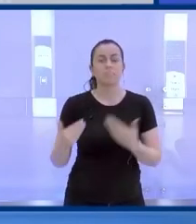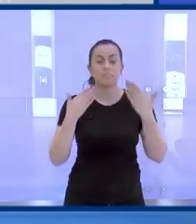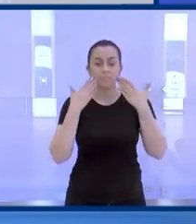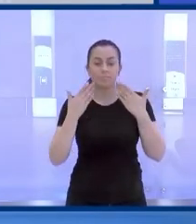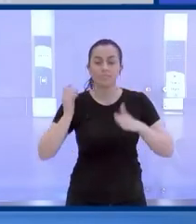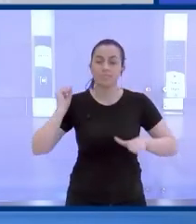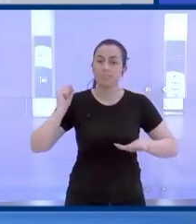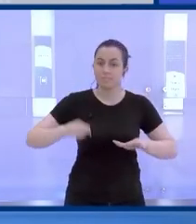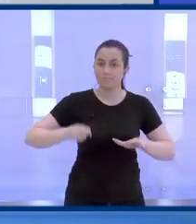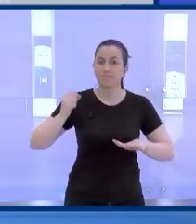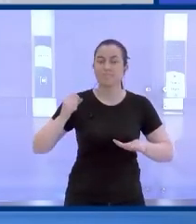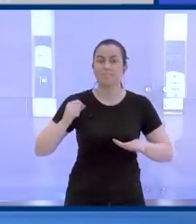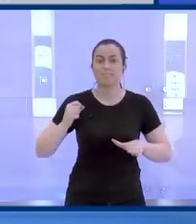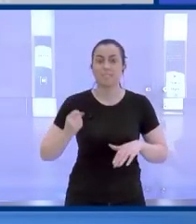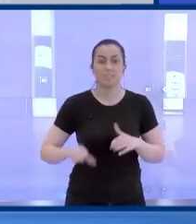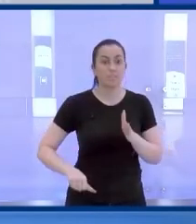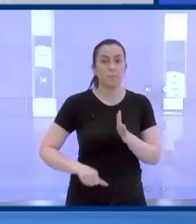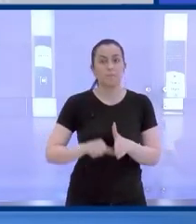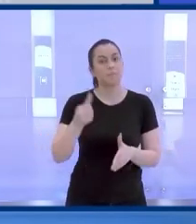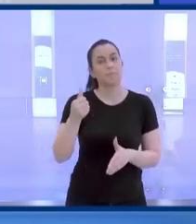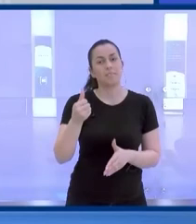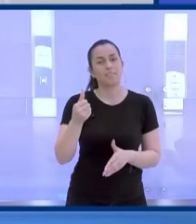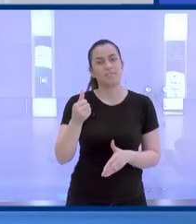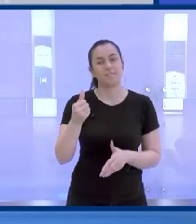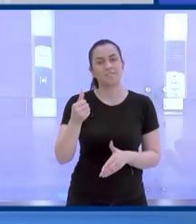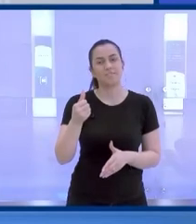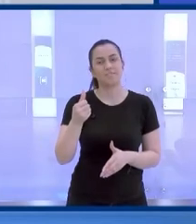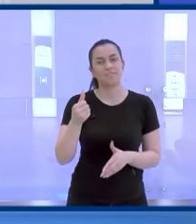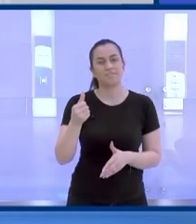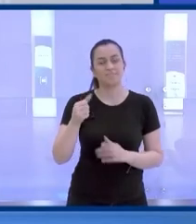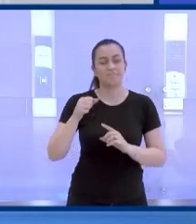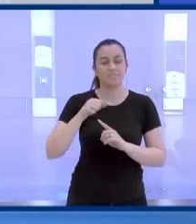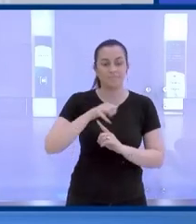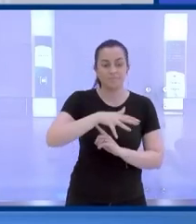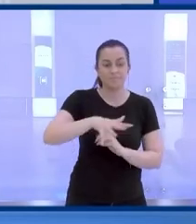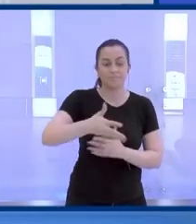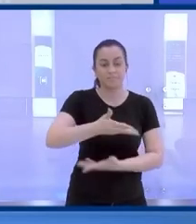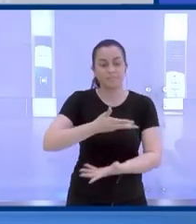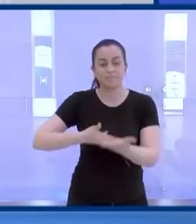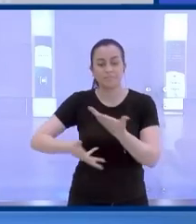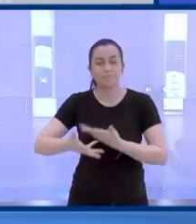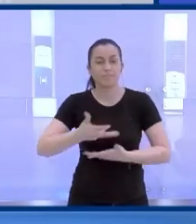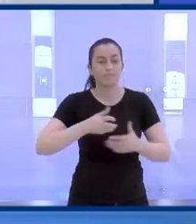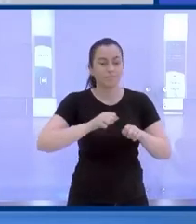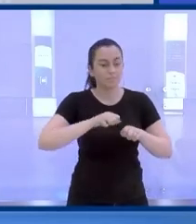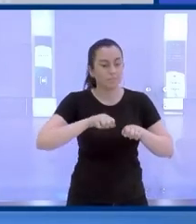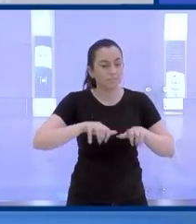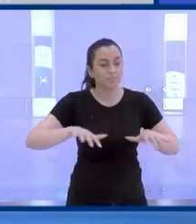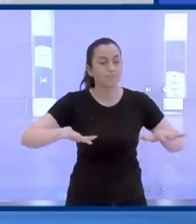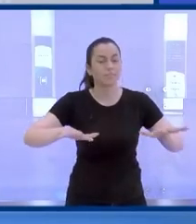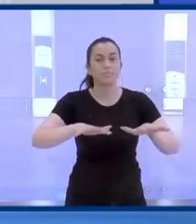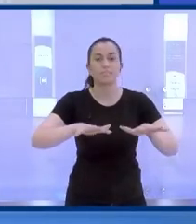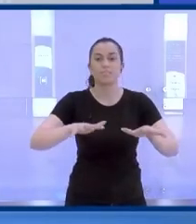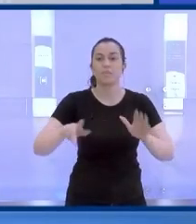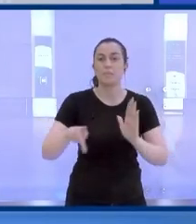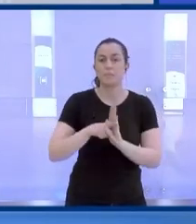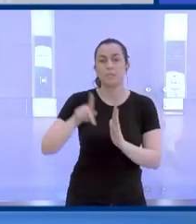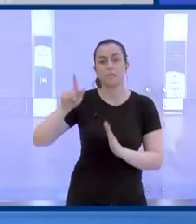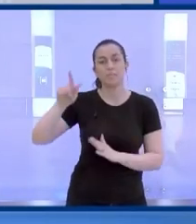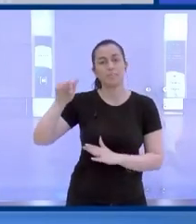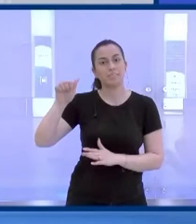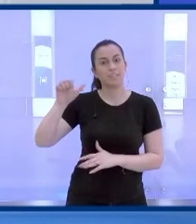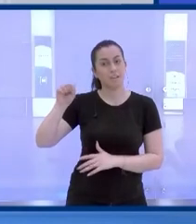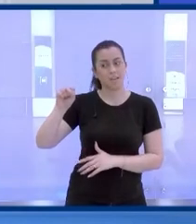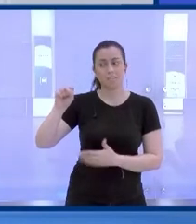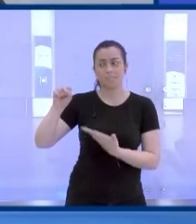hoje, esse é o primeiro leilão de uma distribuidora de gás nos últimos 20 anos. Isso é